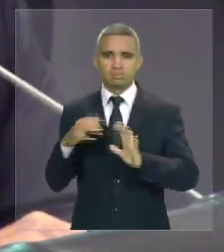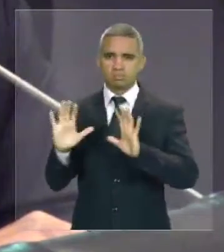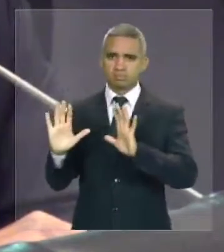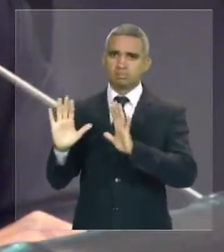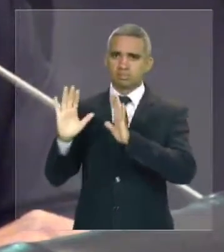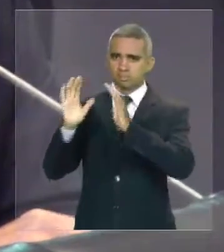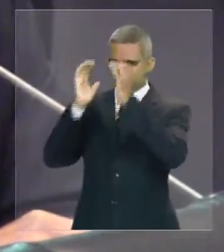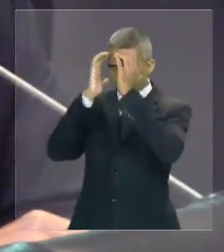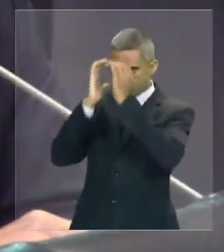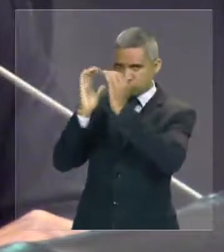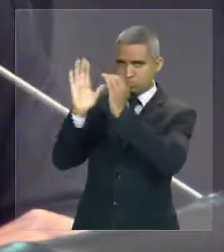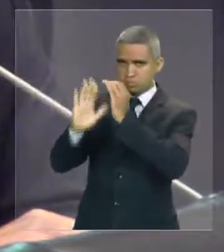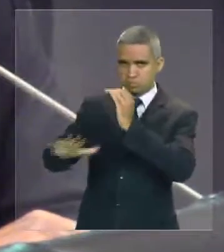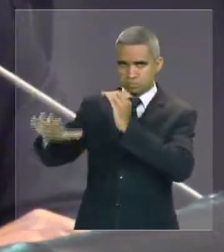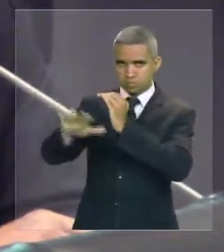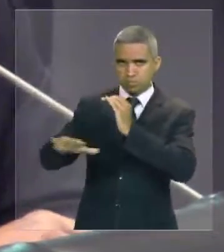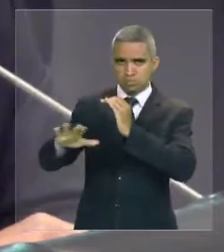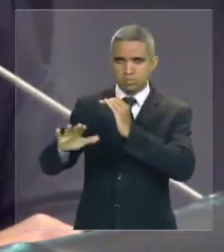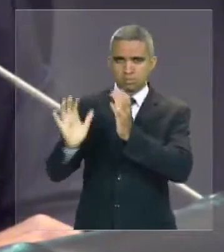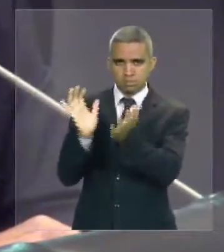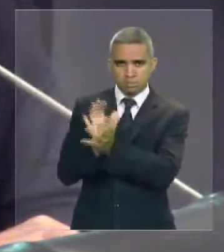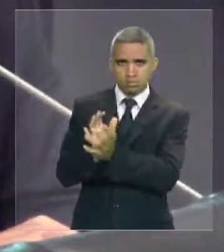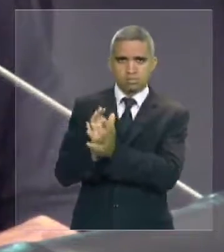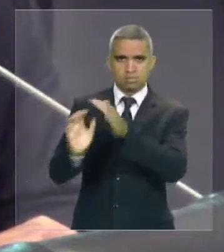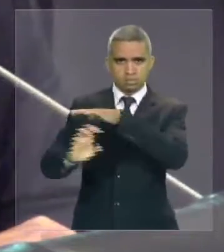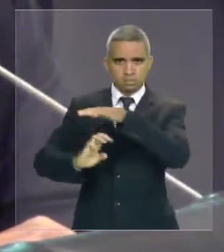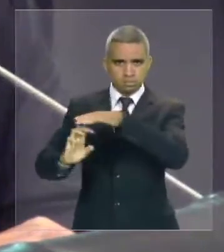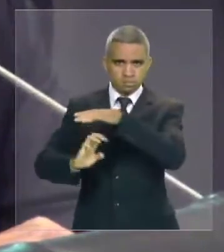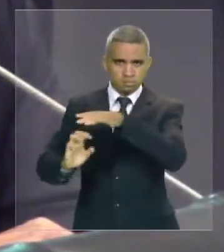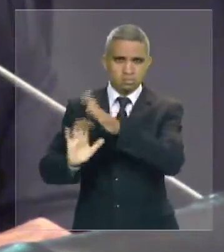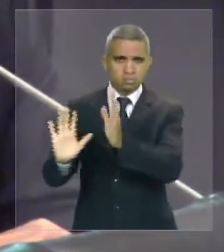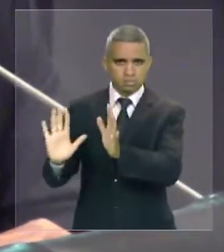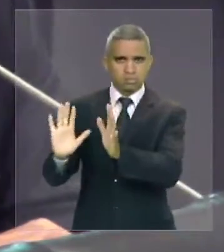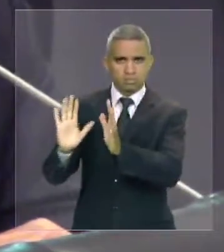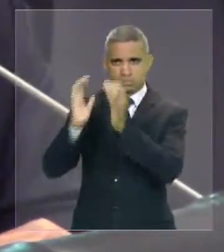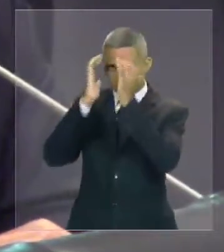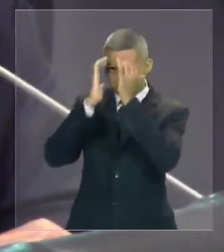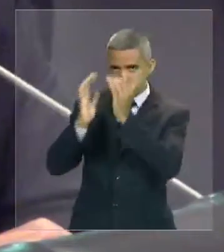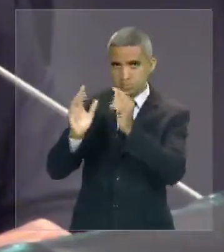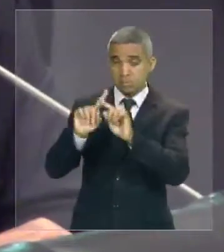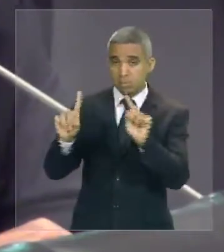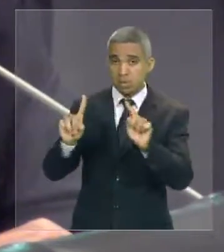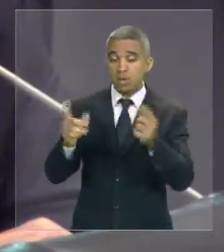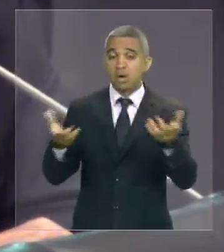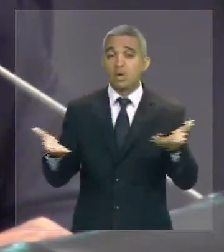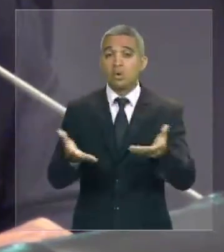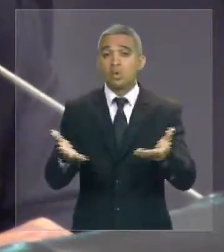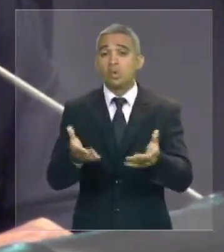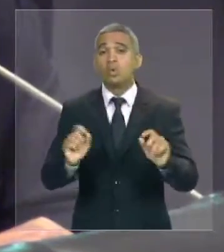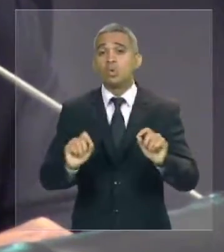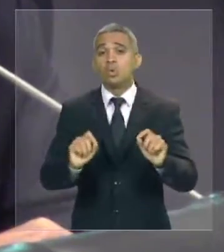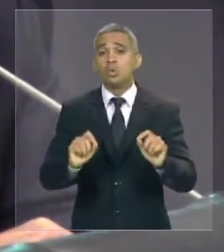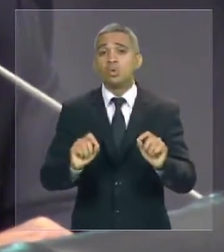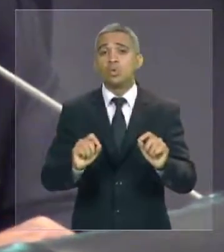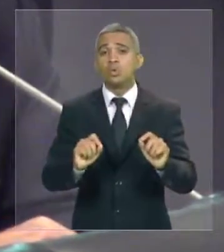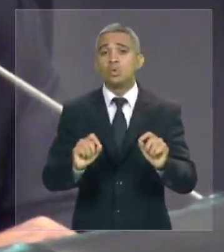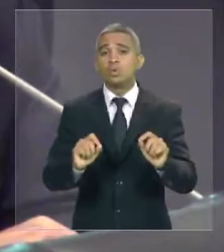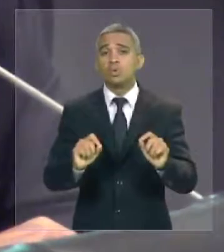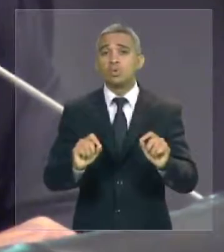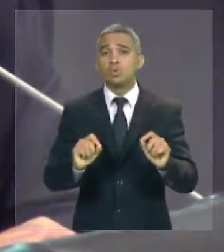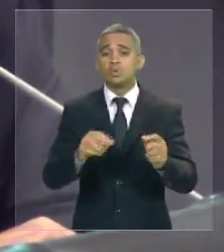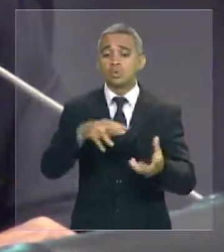nós temos que favorecer a livre concorrência. Se não é interessante para eles o preço que está